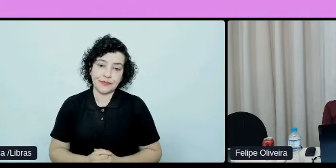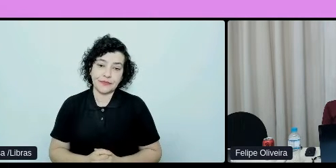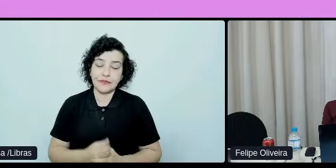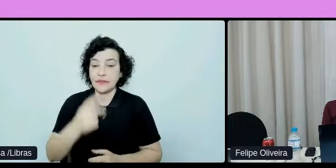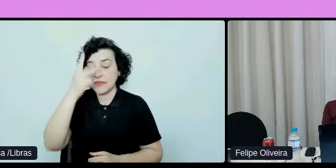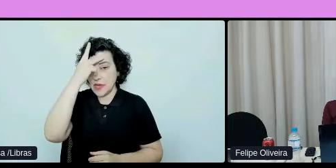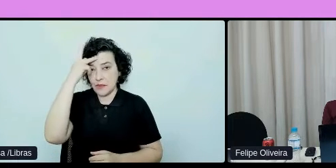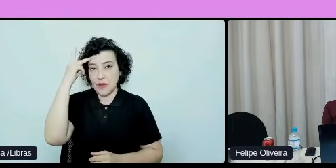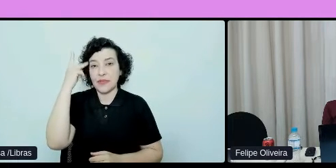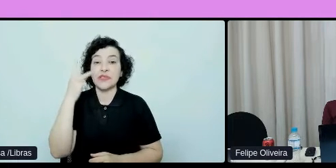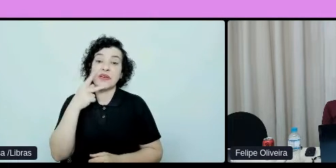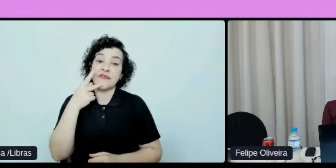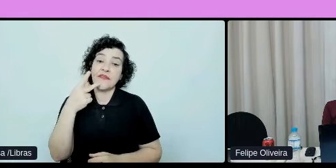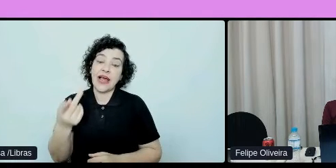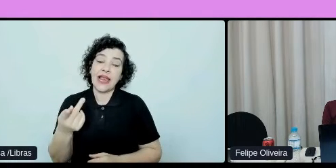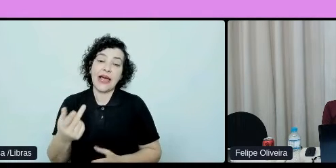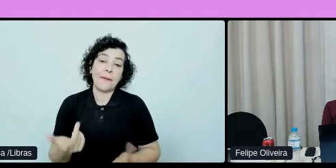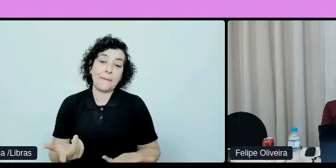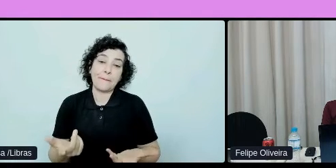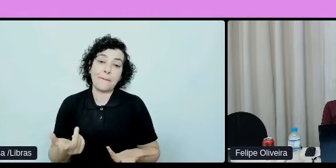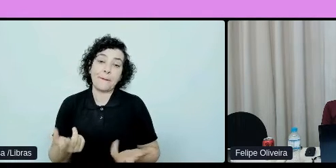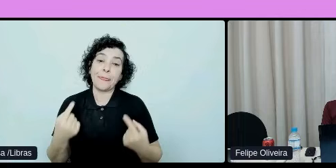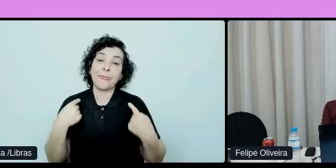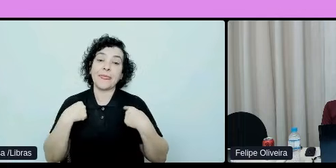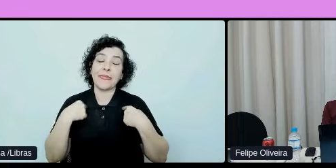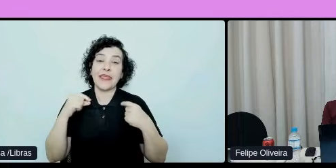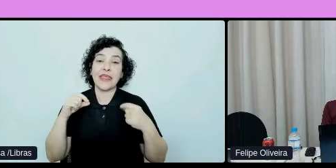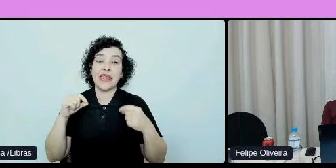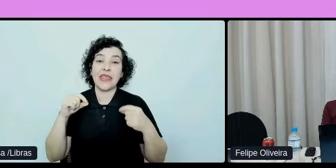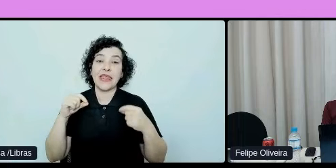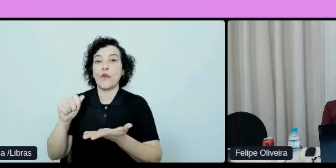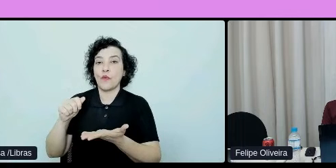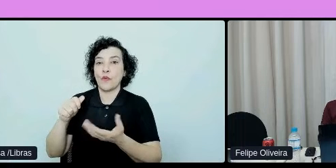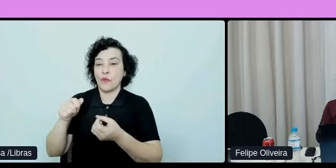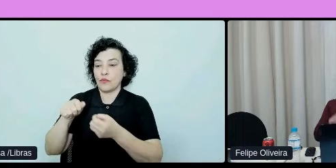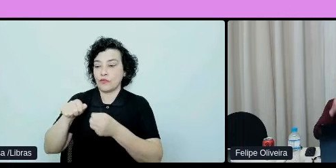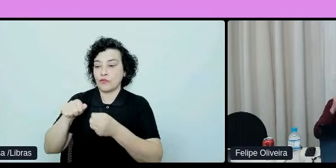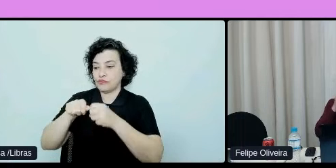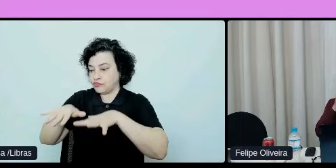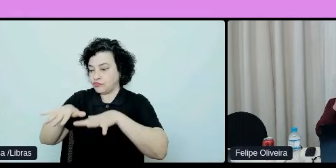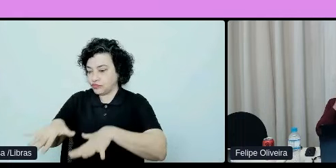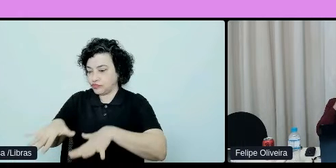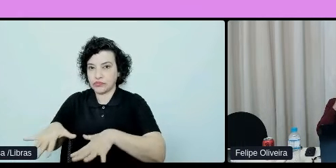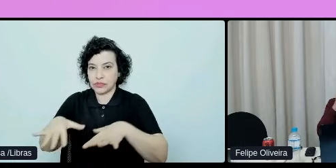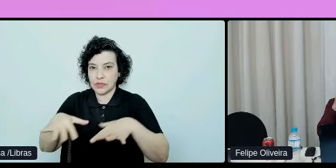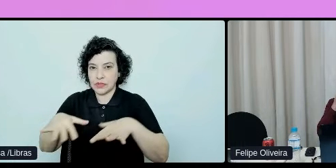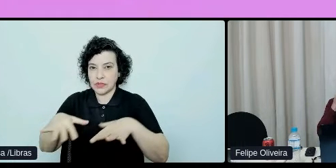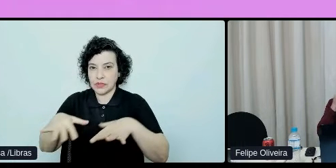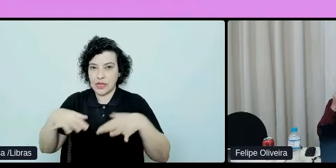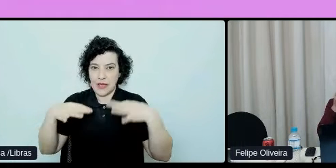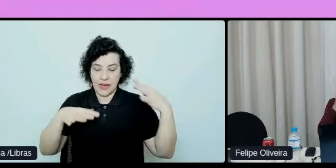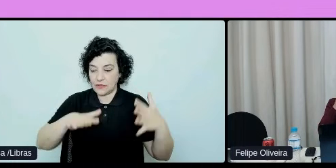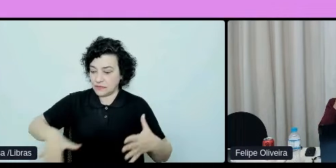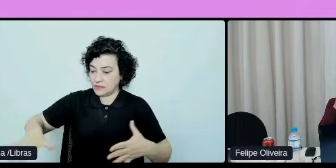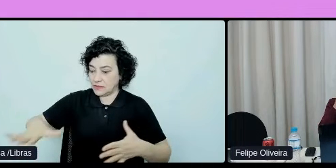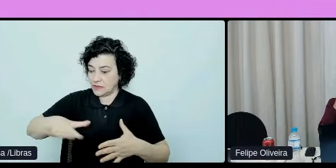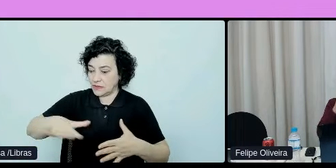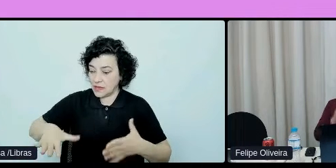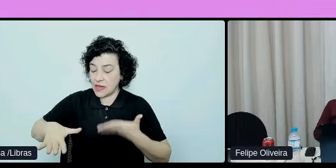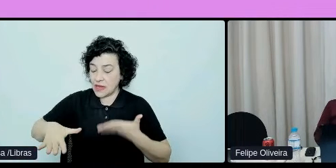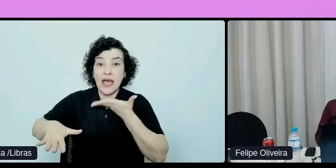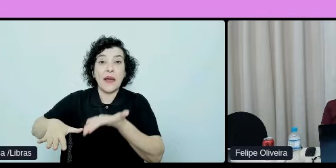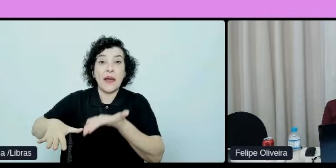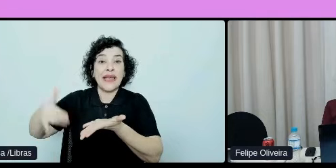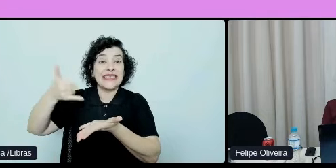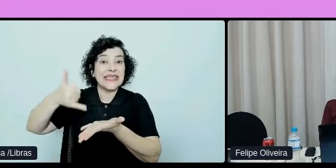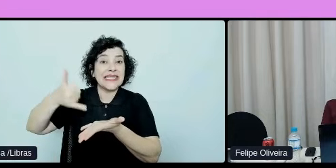pessoa fala, eu vou limpar esse negócio aqui que eu derramei com um paninho úmido, mas a pessoa derramou óleo. Tipo,